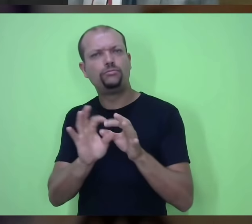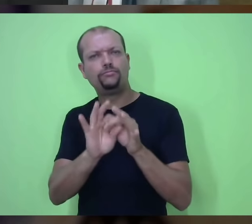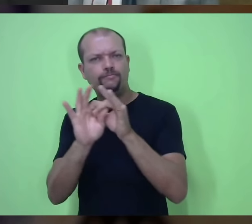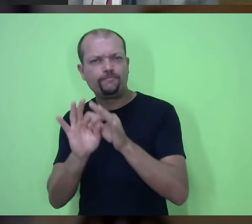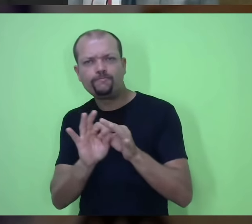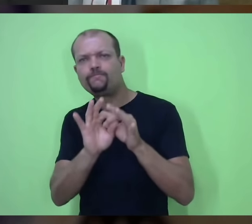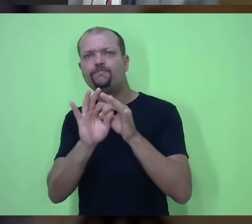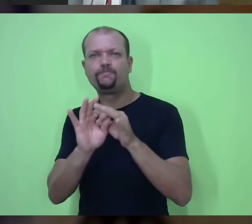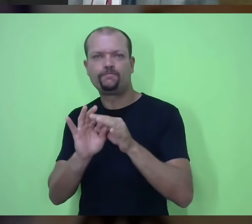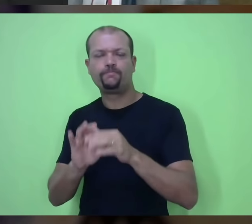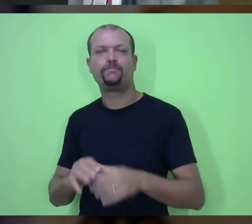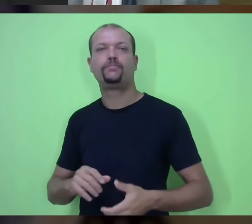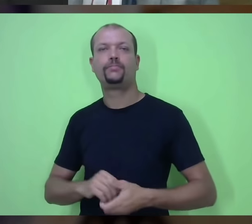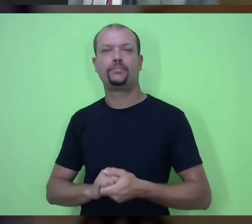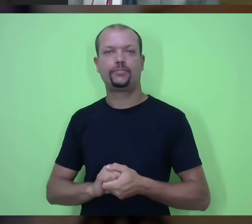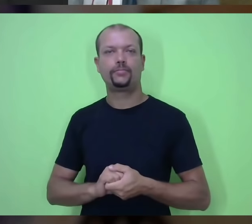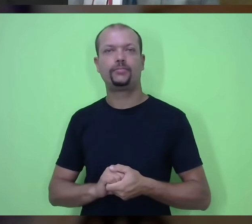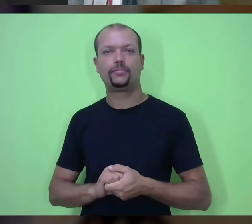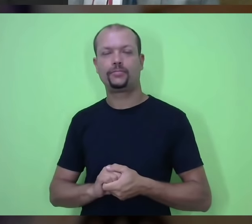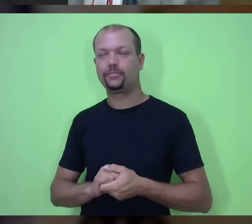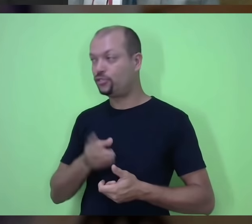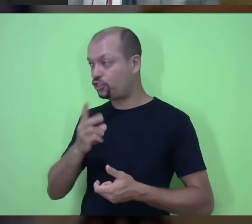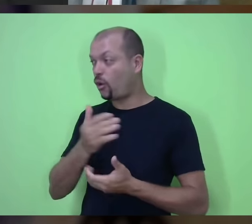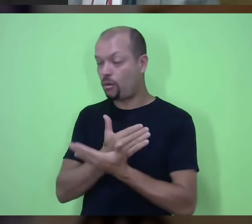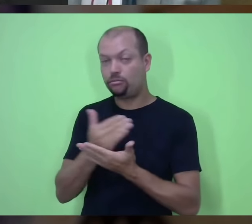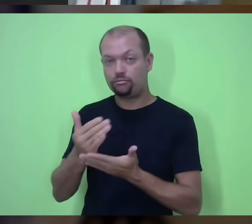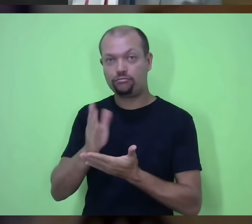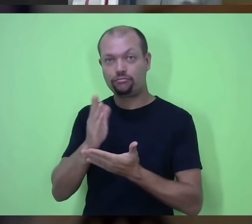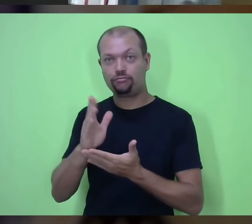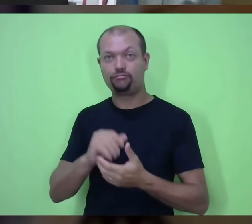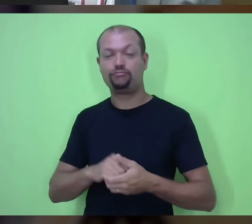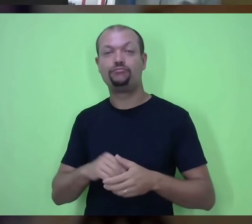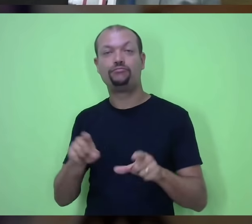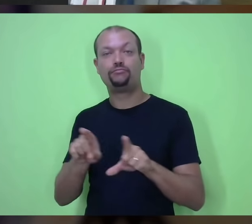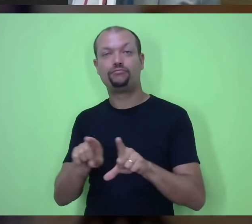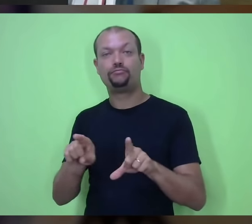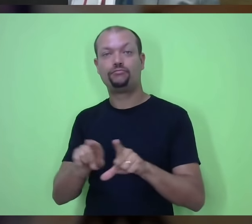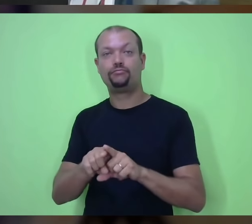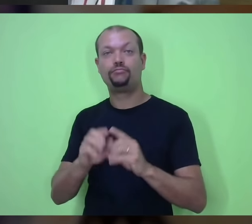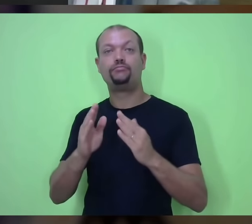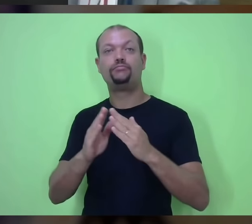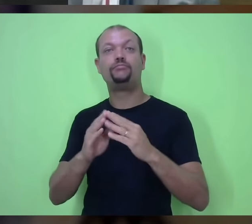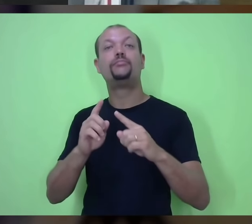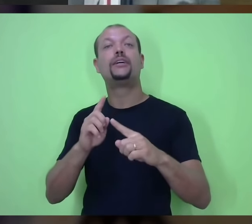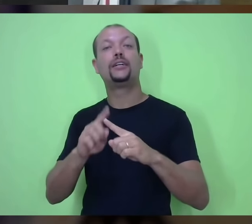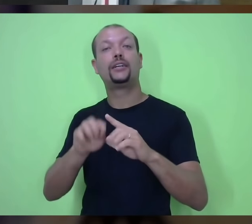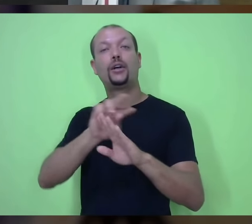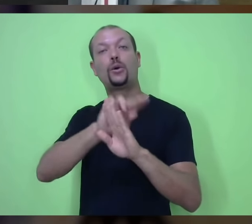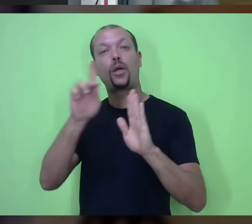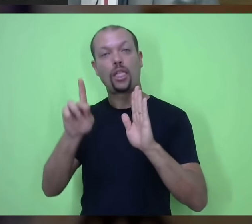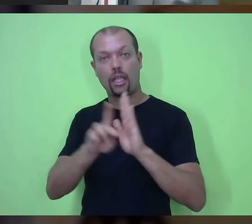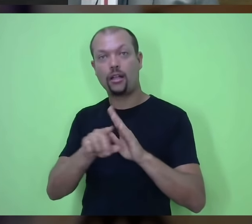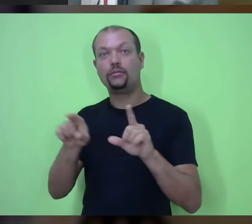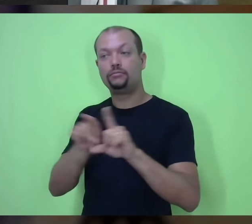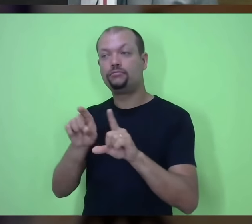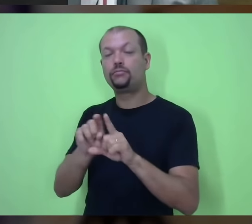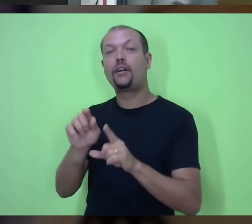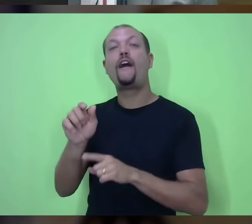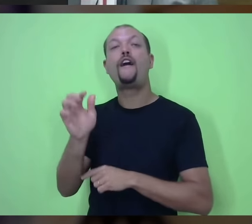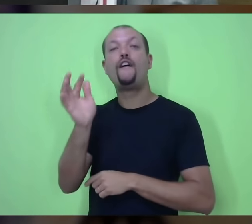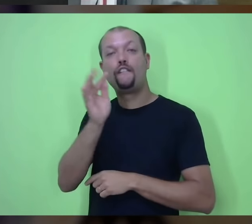acompanham o nosso guia de estudos nesse formato, capitaneado pela Igreja do UNASP e